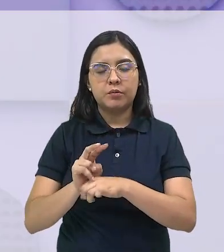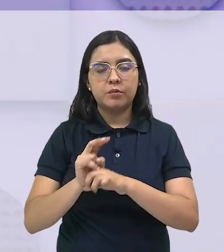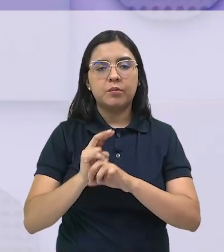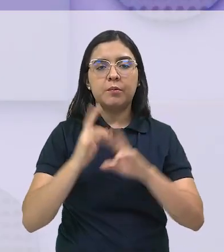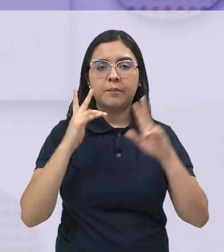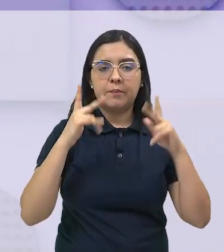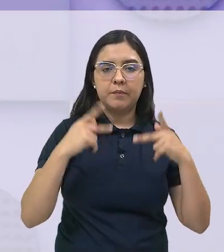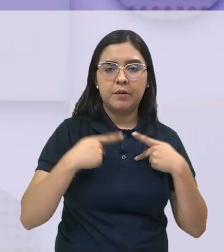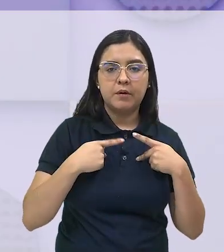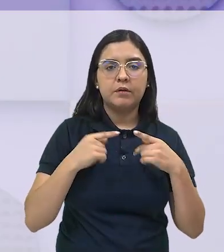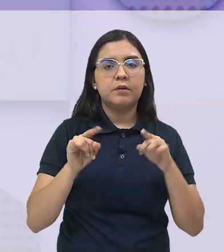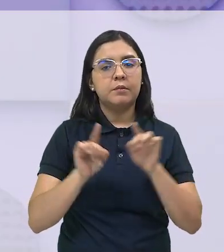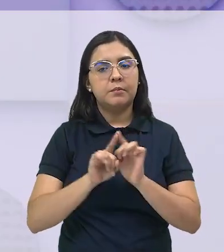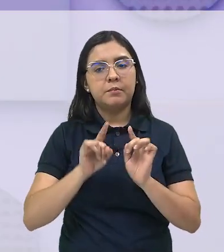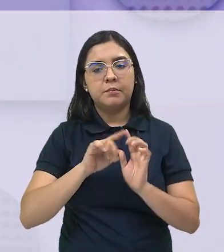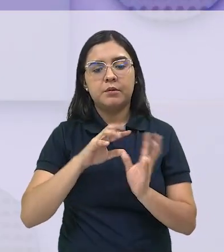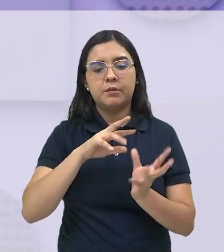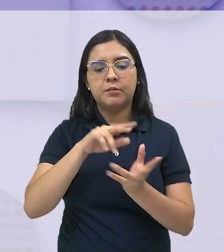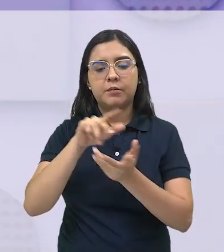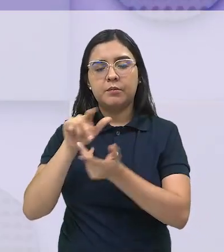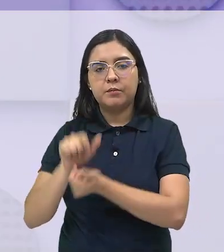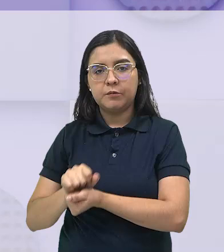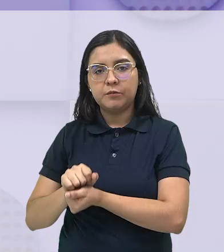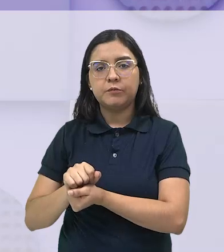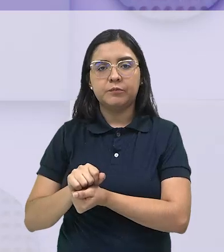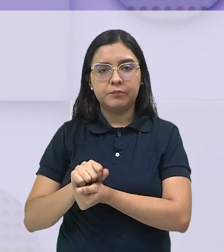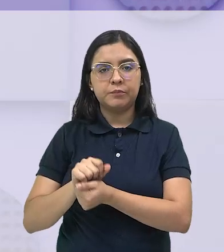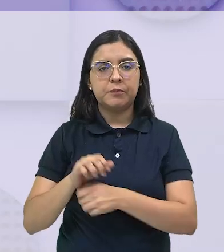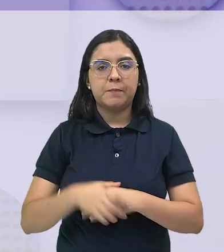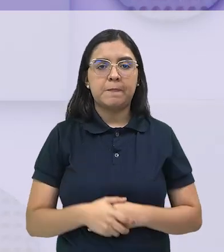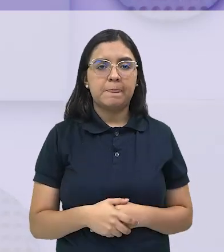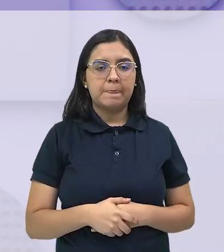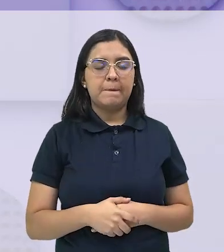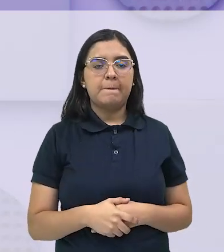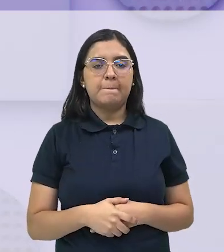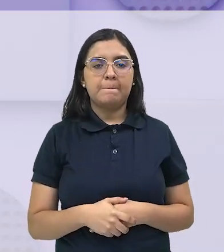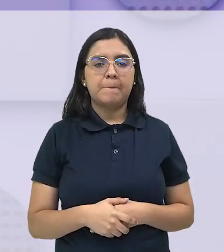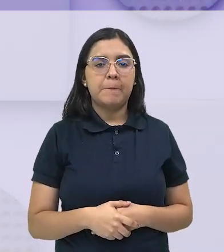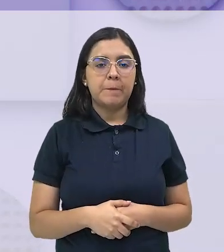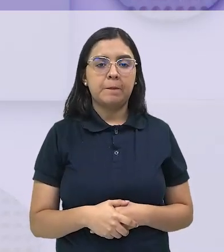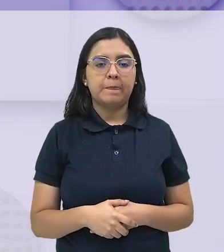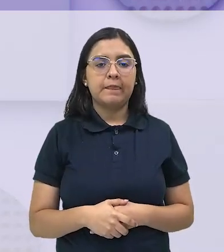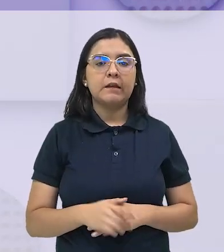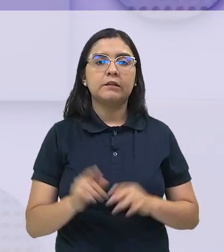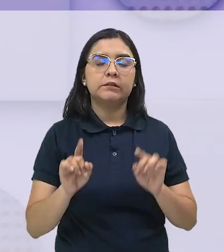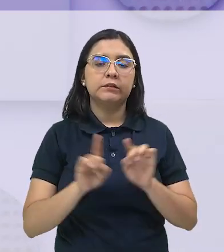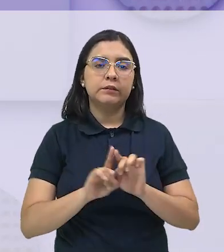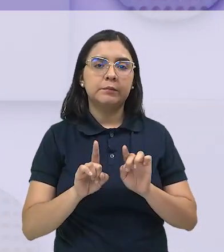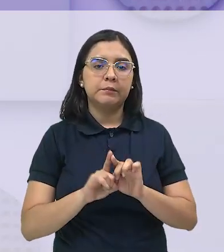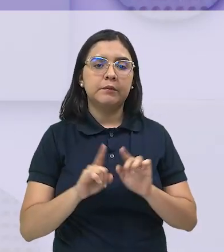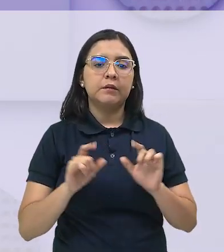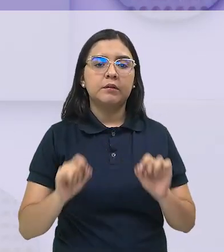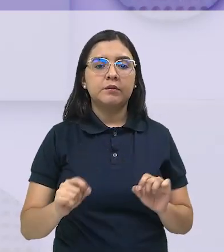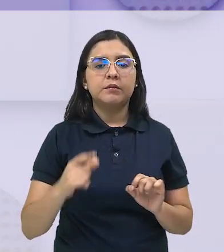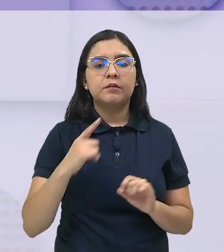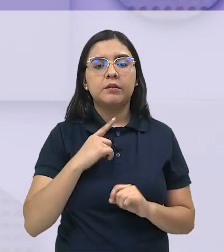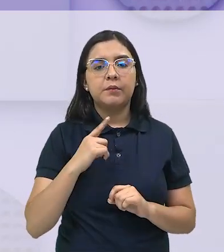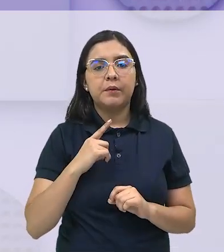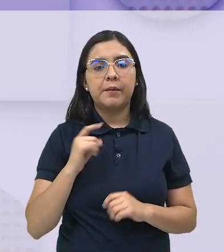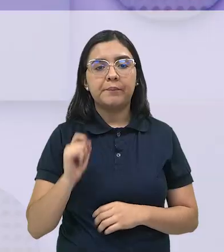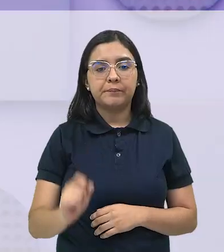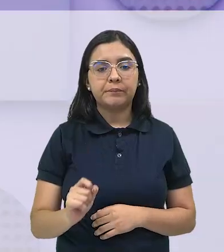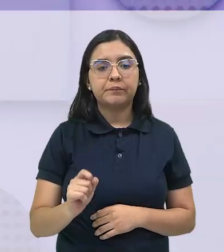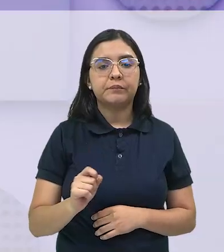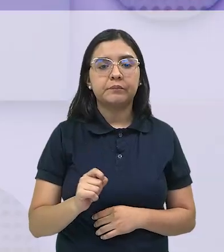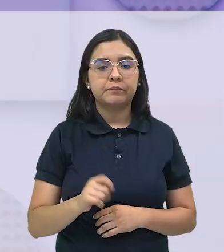humana e a criação do mundo, né, e o cuidado com a terra. E mais assim, recentemente, nós vamos